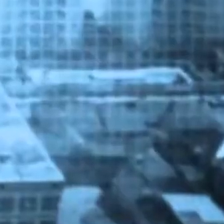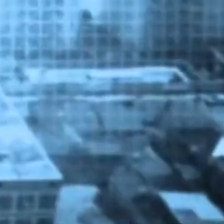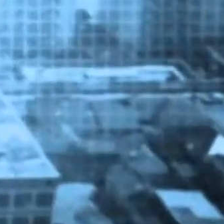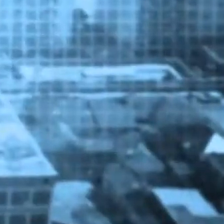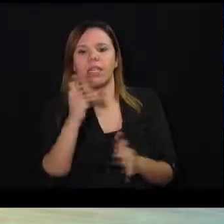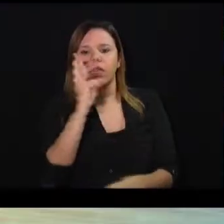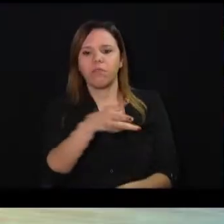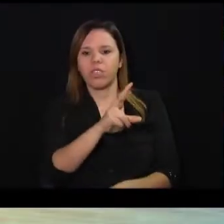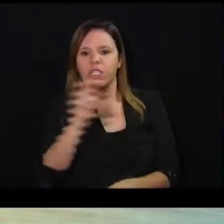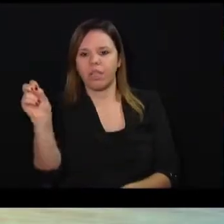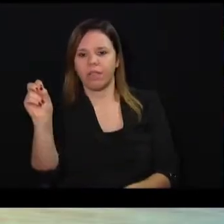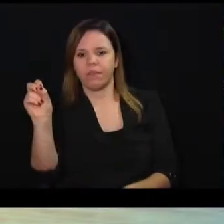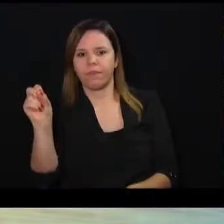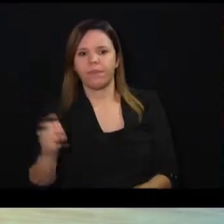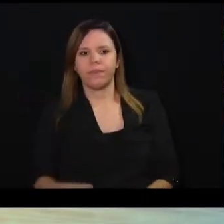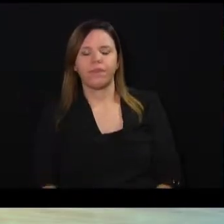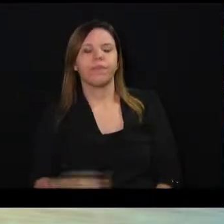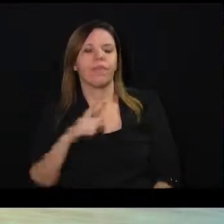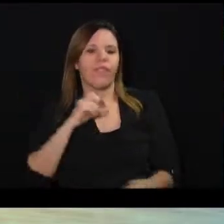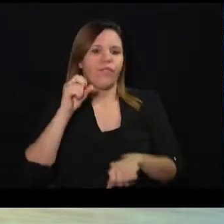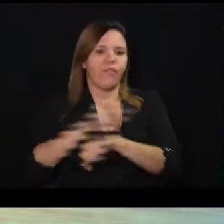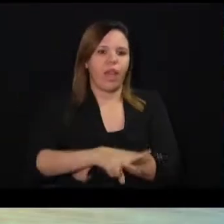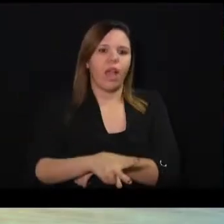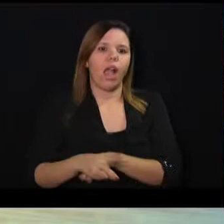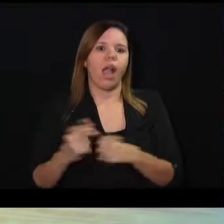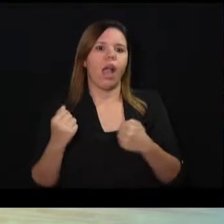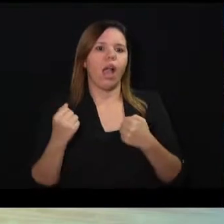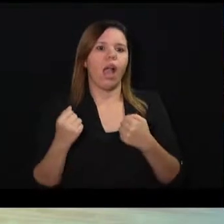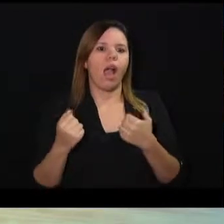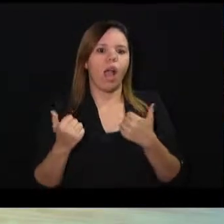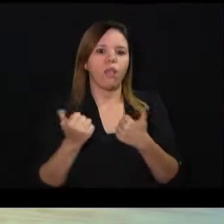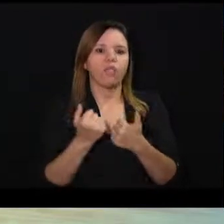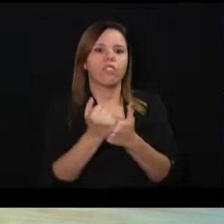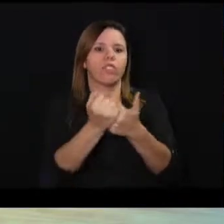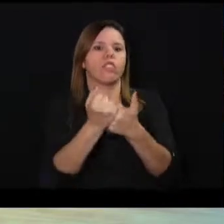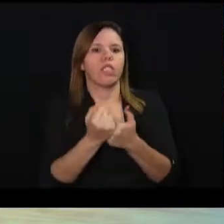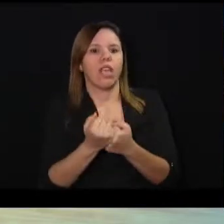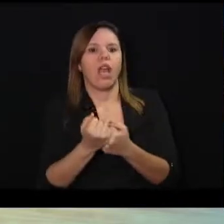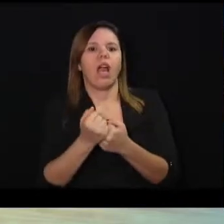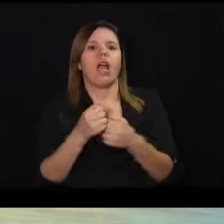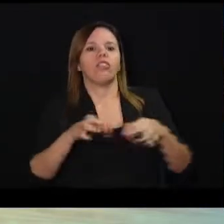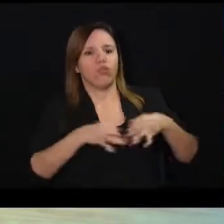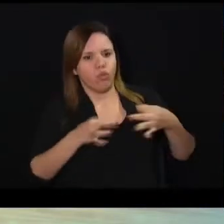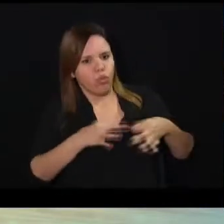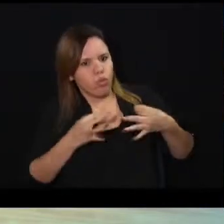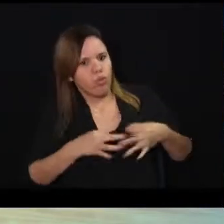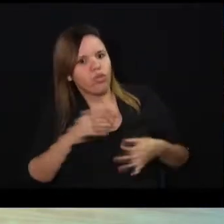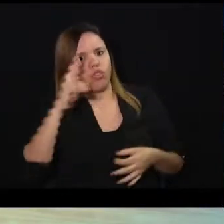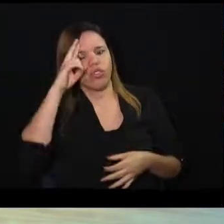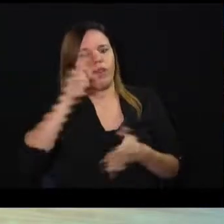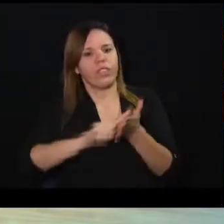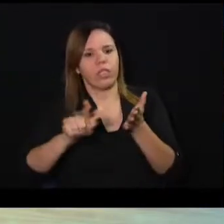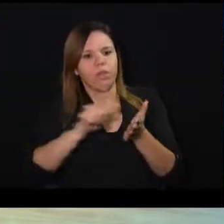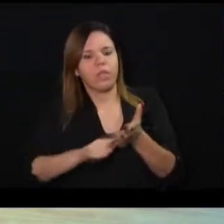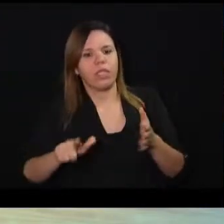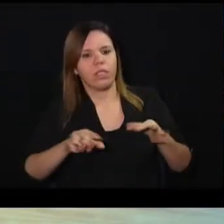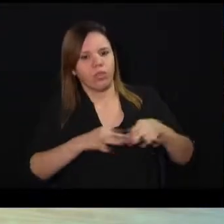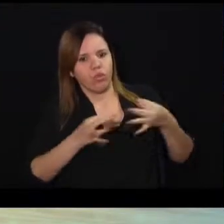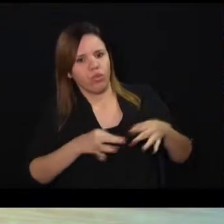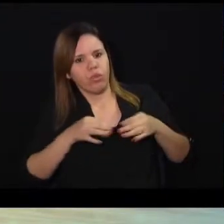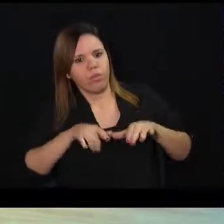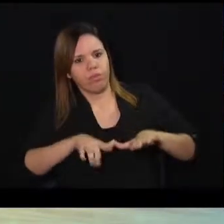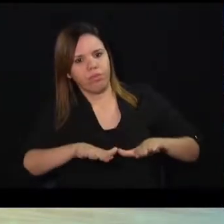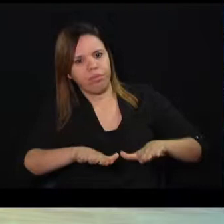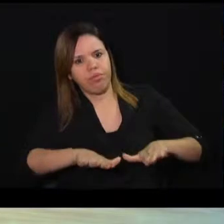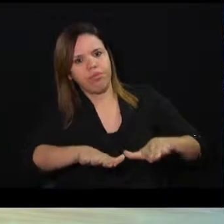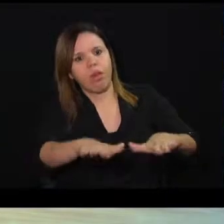há vagas para auxiliar de confecção chefe de serviço de limpeza costureira de máquina reta a